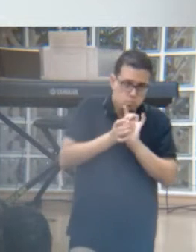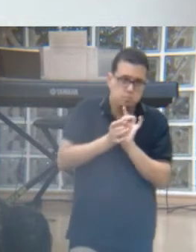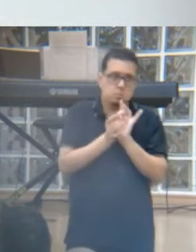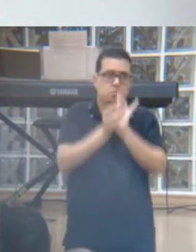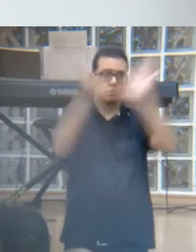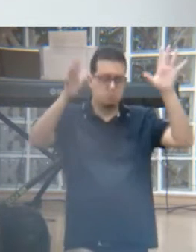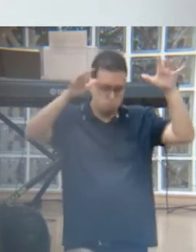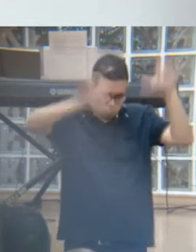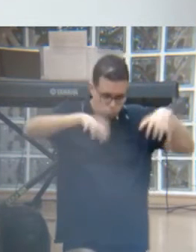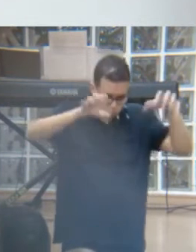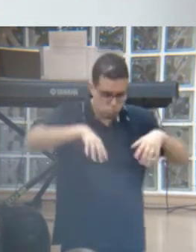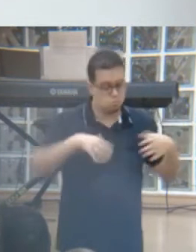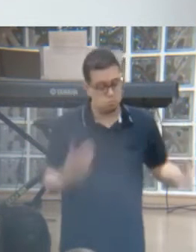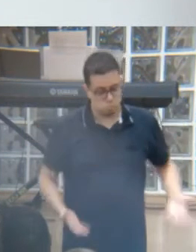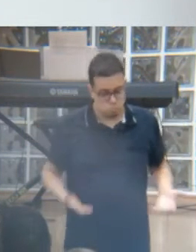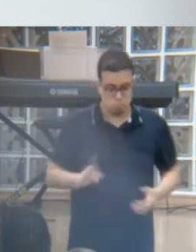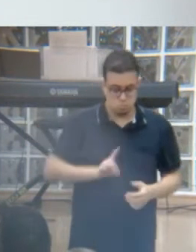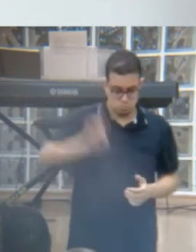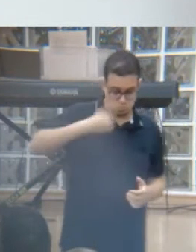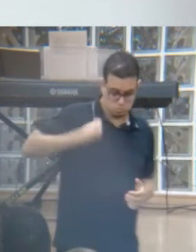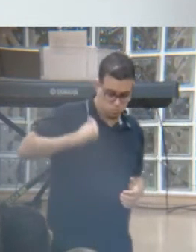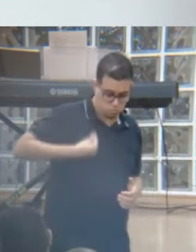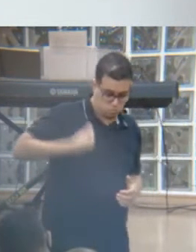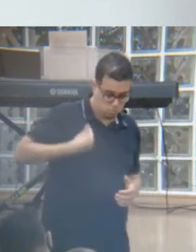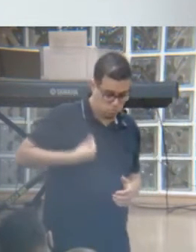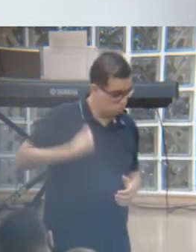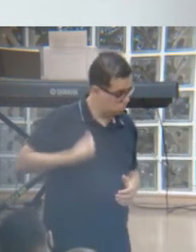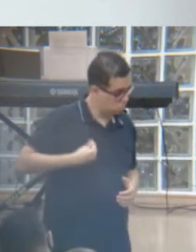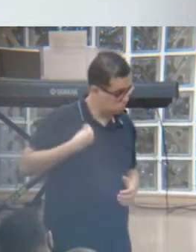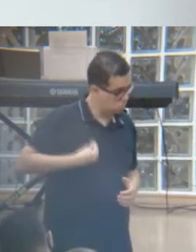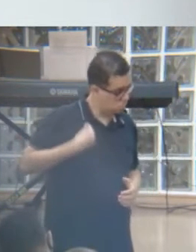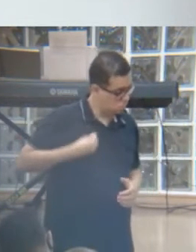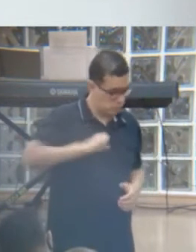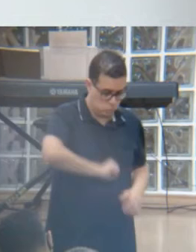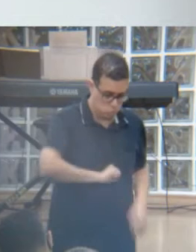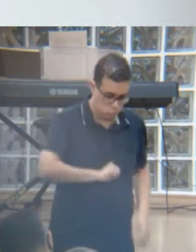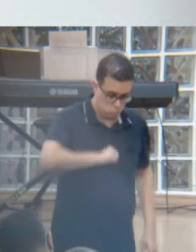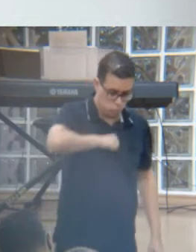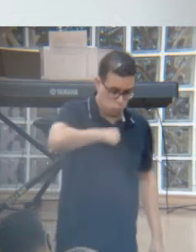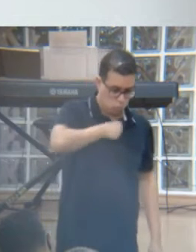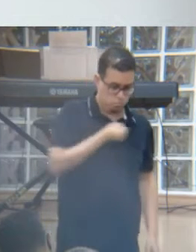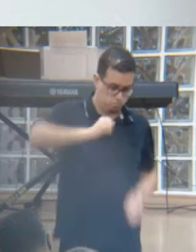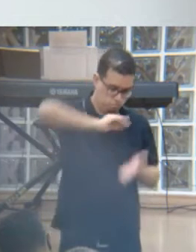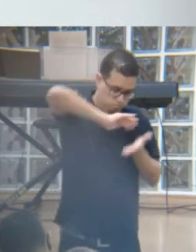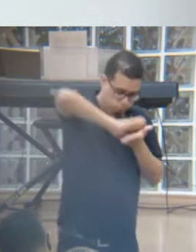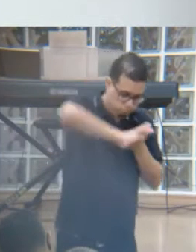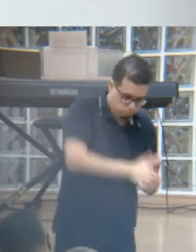Deus vivo derramará sobre vós a sua ira e o seu juízo, e